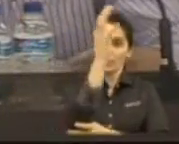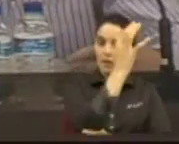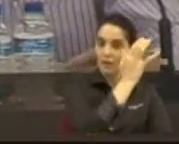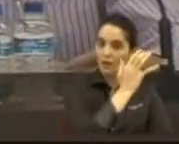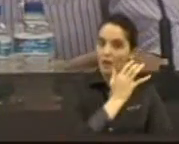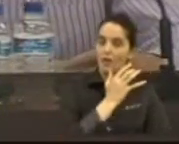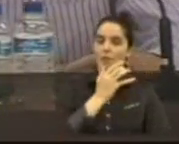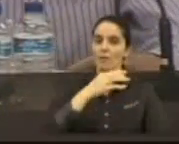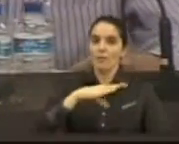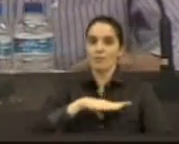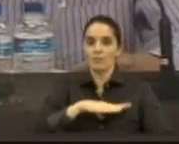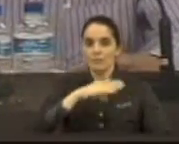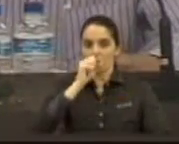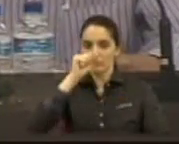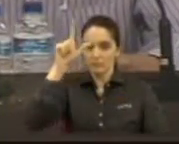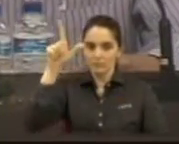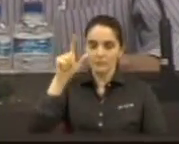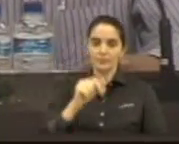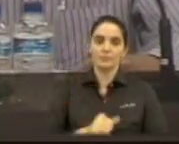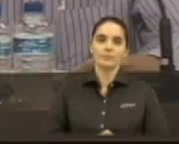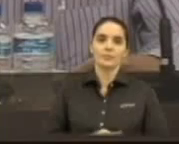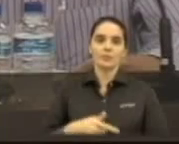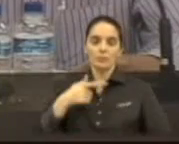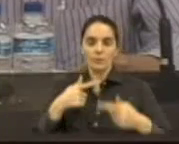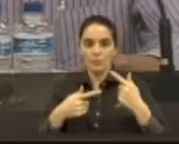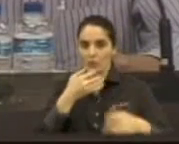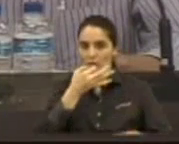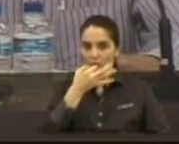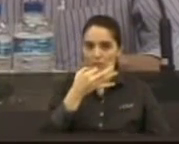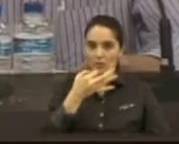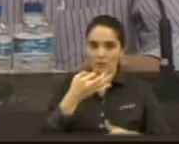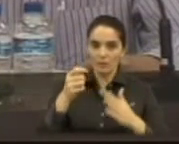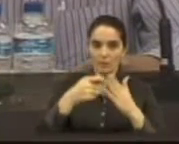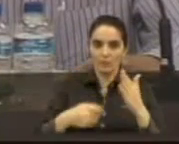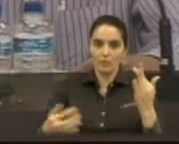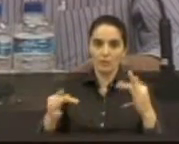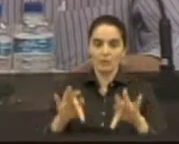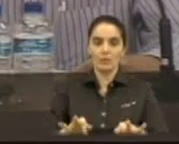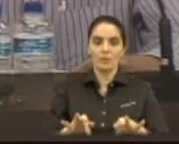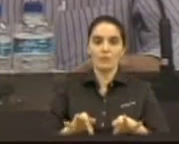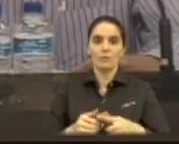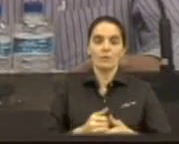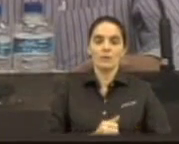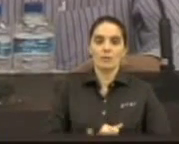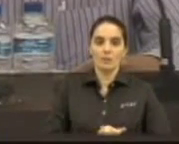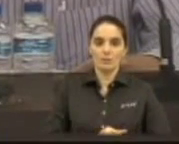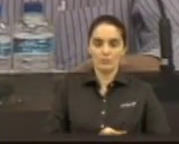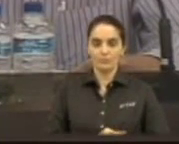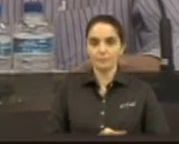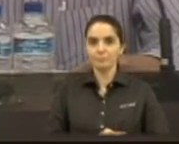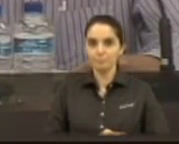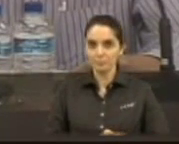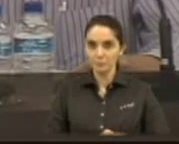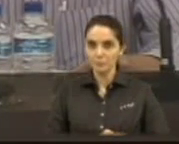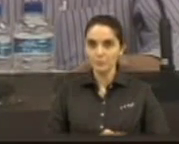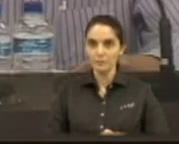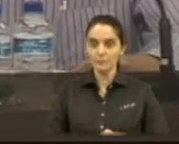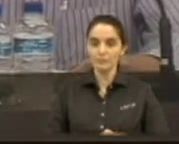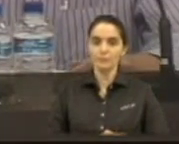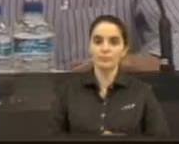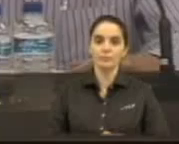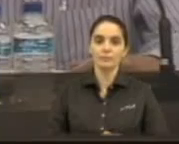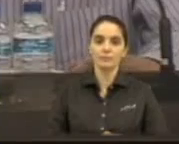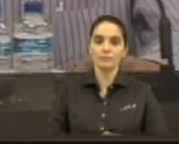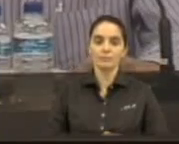de Limeira. Está em discussão a redação final elaborada pela Comissão Permanente Constituição, Justiça